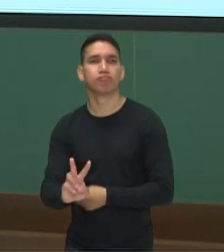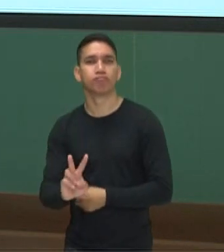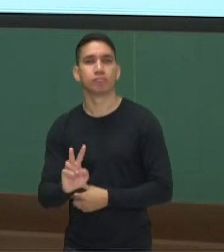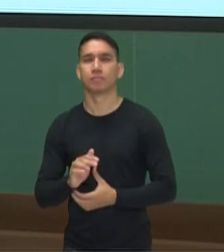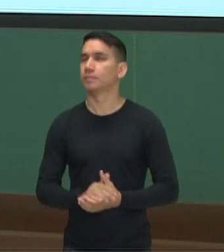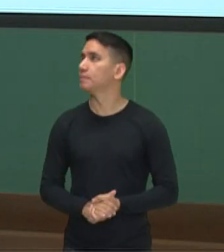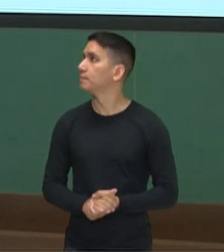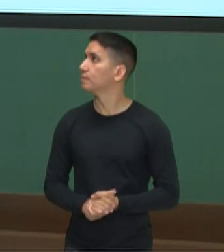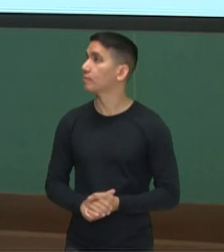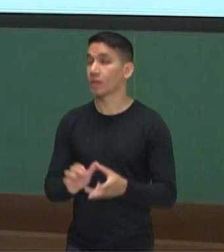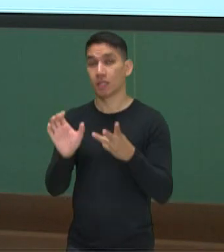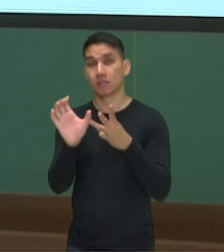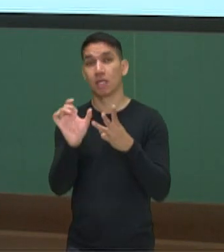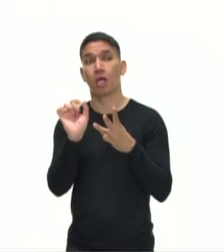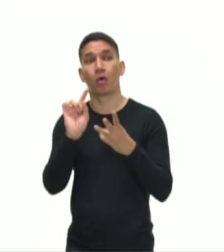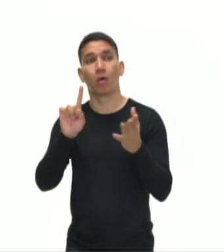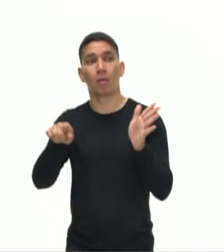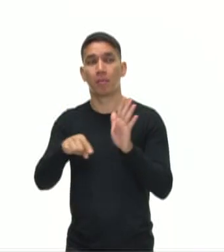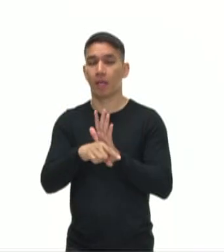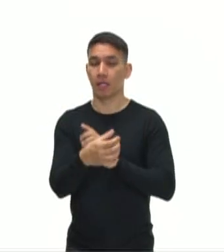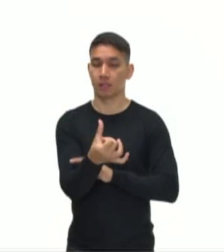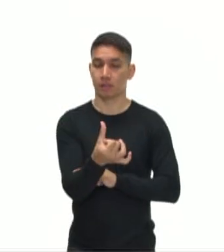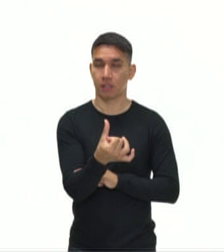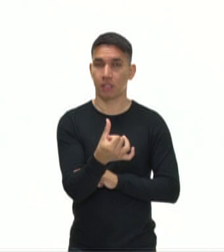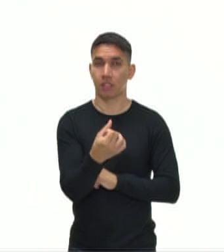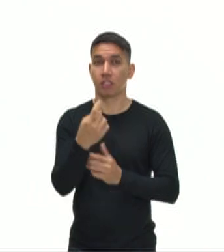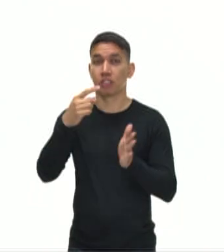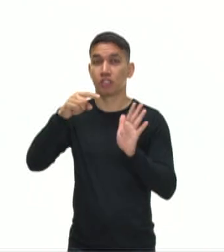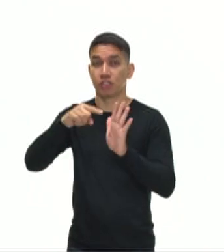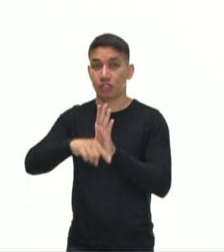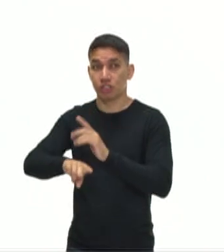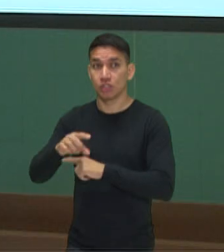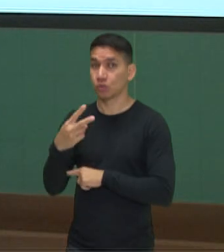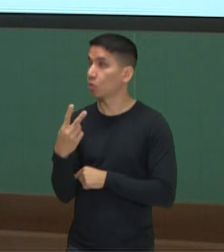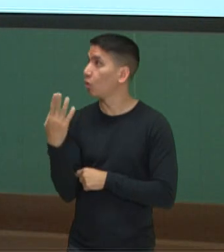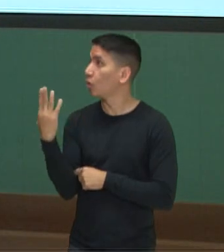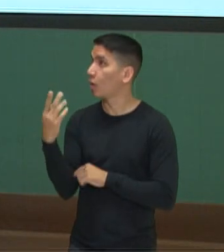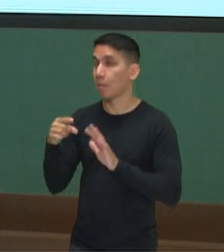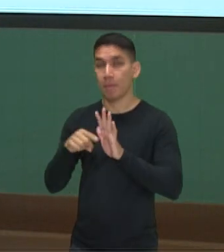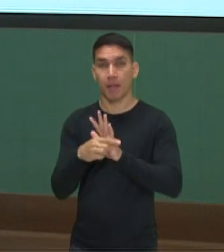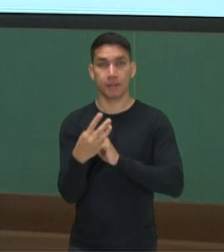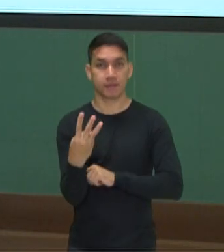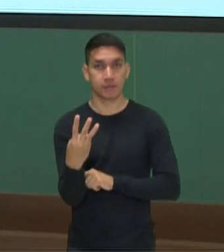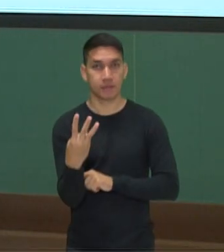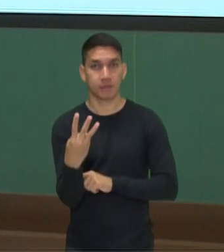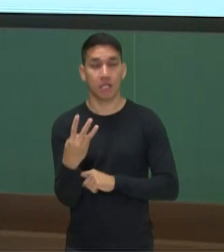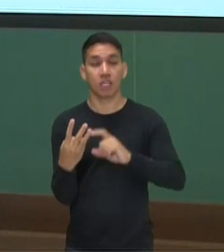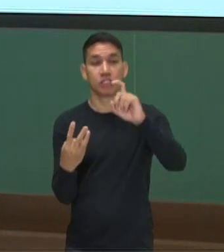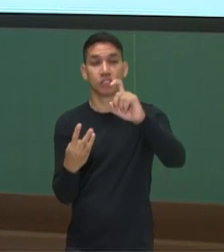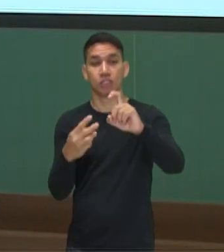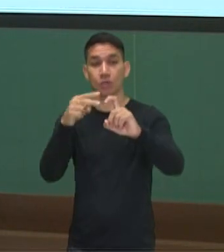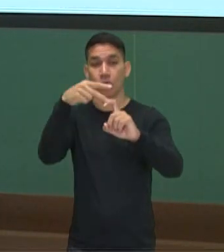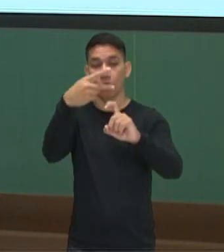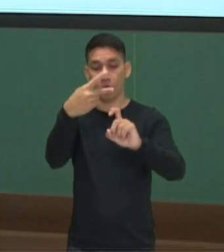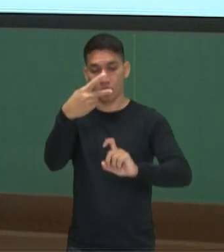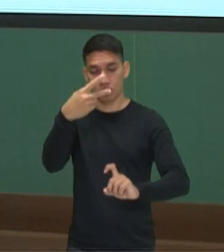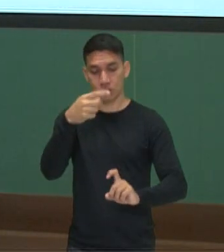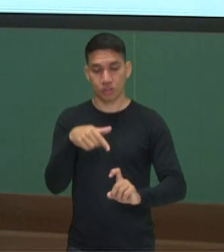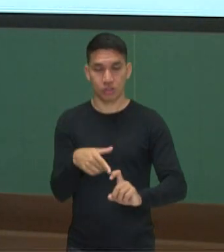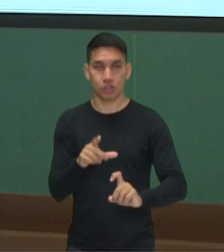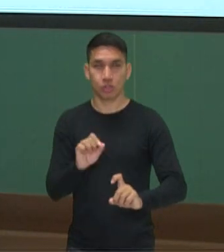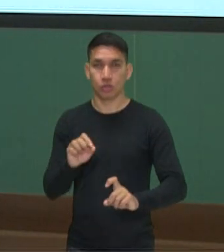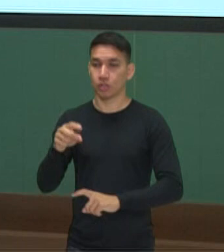C. Menos 6 divididos por 2, menos 3. X ao quadrado divididos por